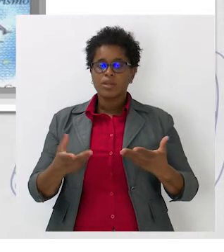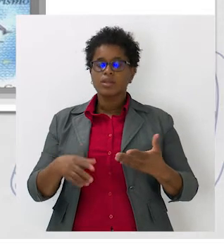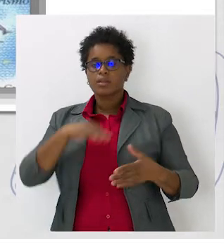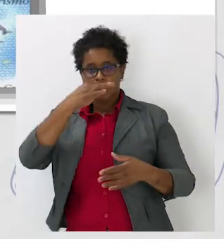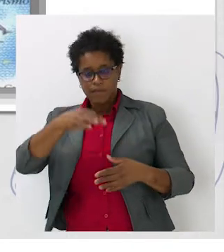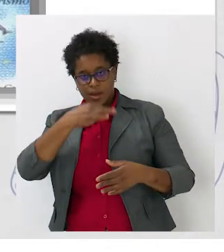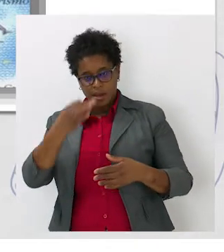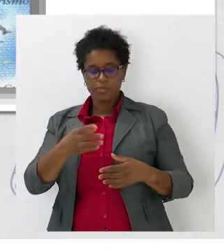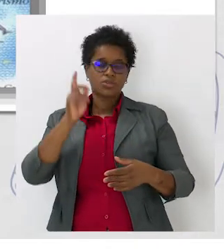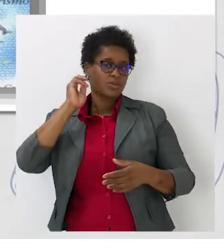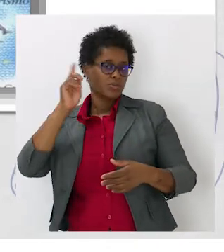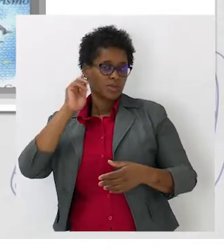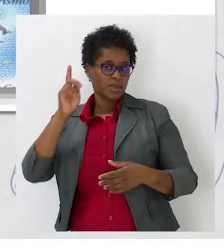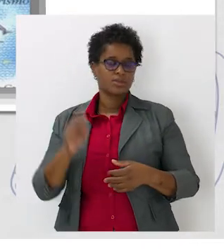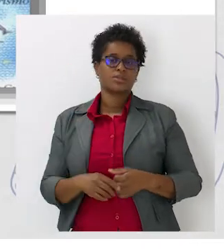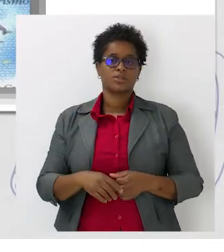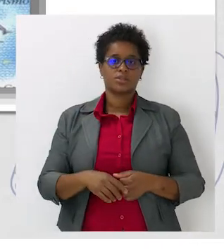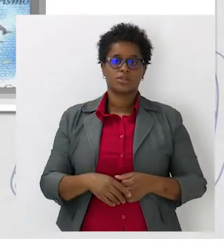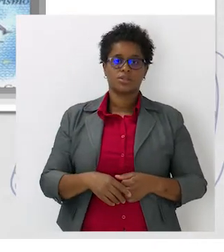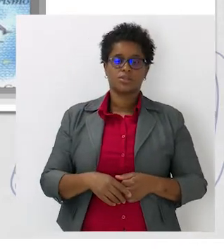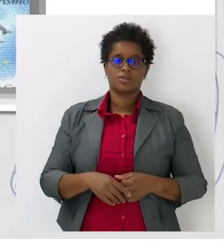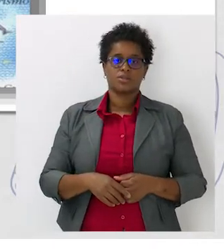destacamos as importâncias